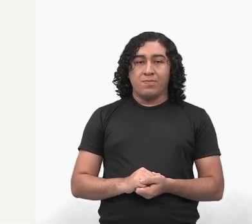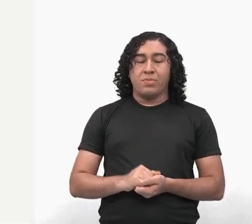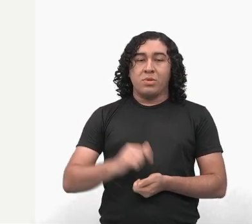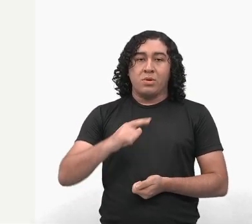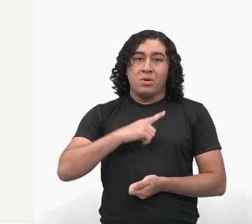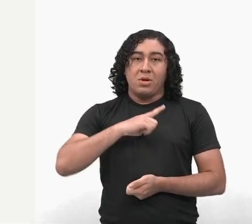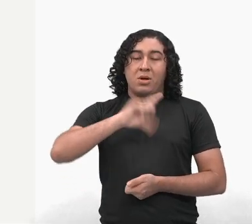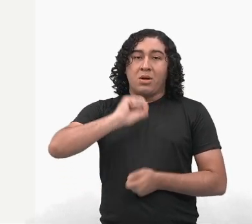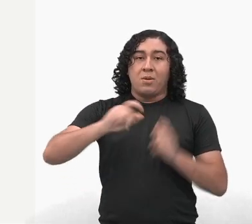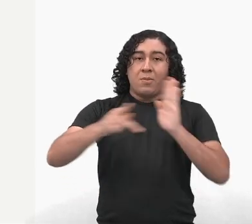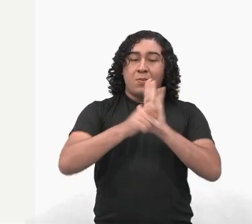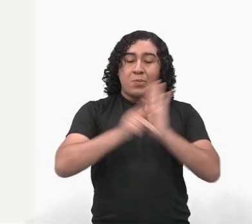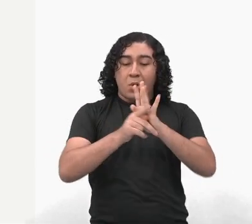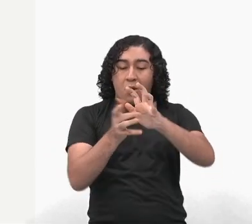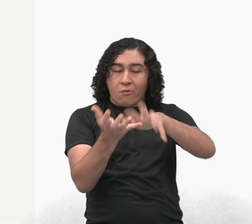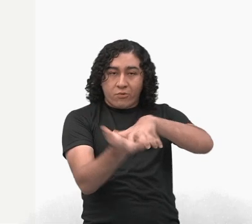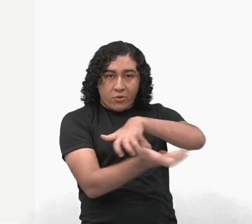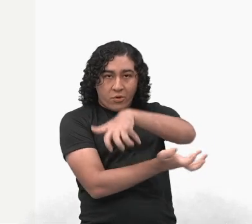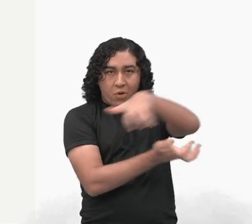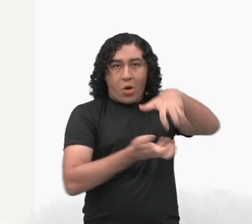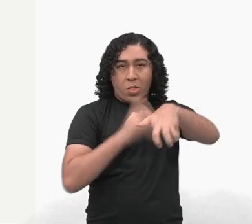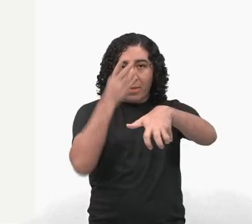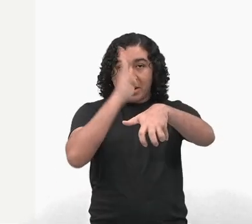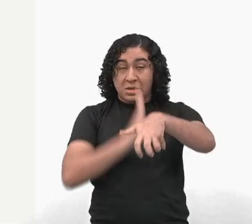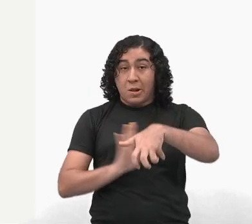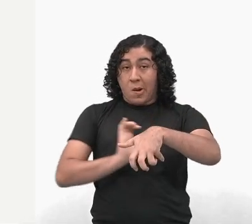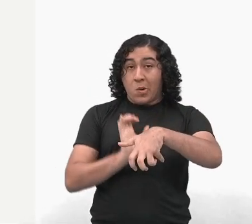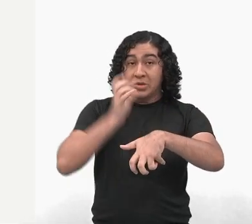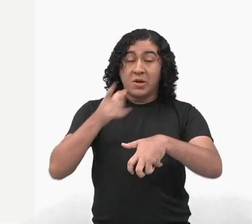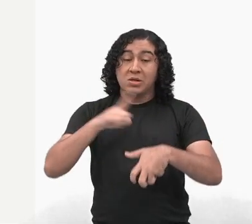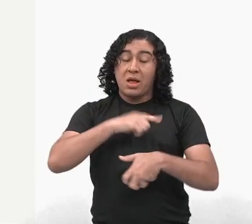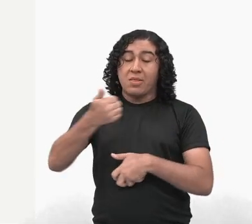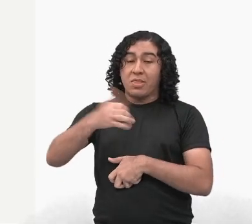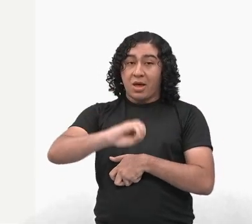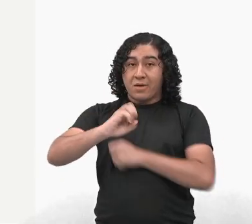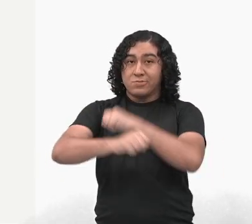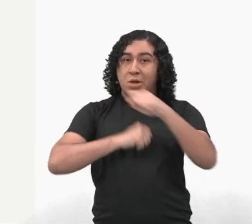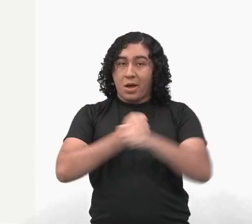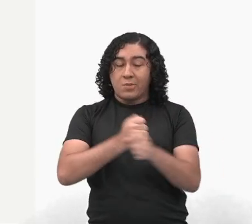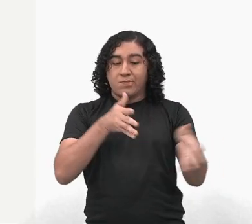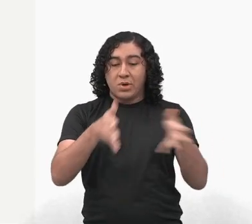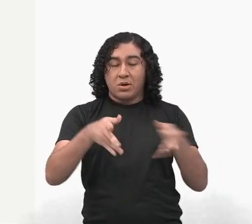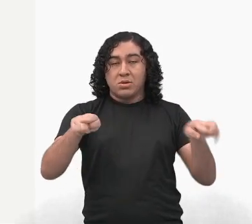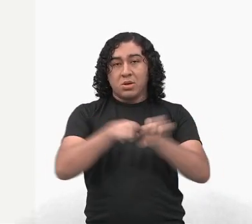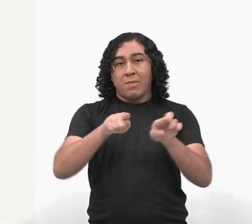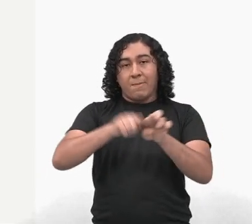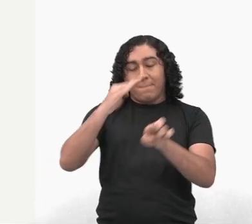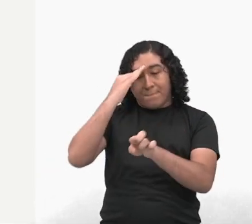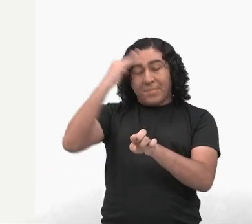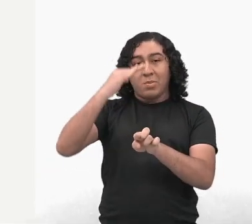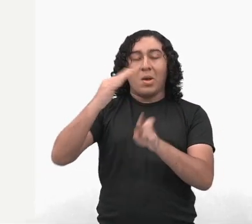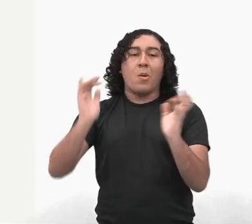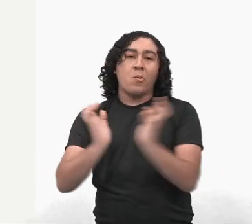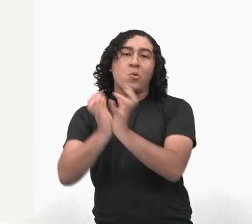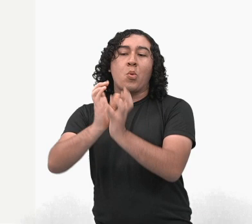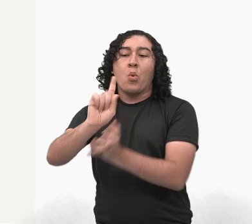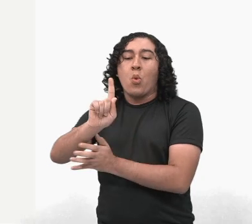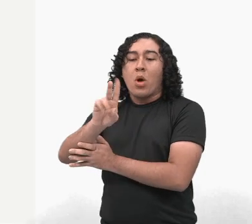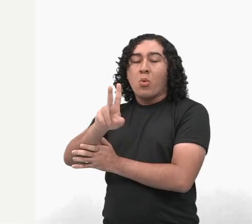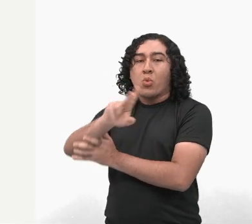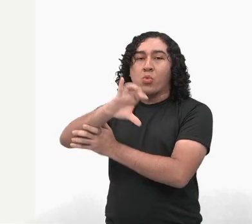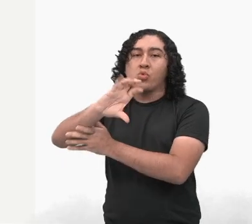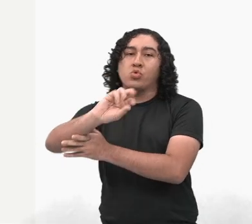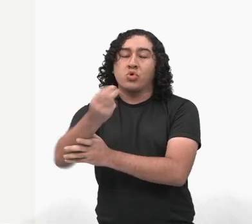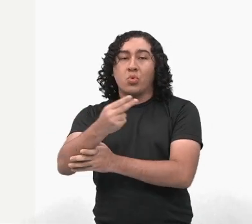revolta brasileira, galera. Durou 10 anos, foi liderado pela classe dominante gaúcha. Presta atenção, quem